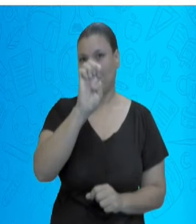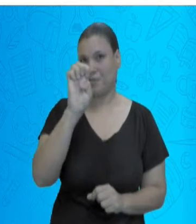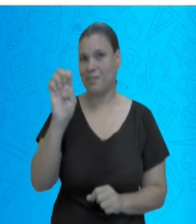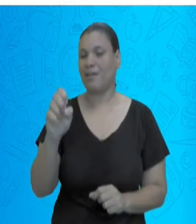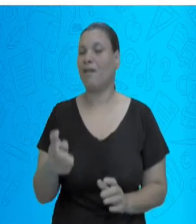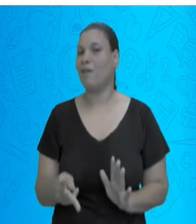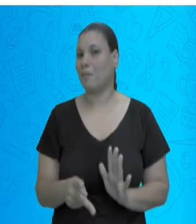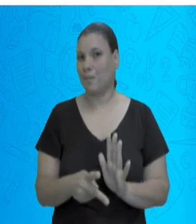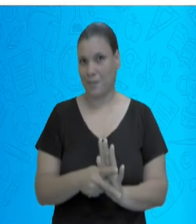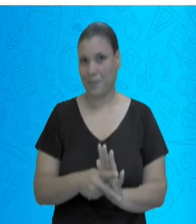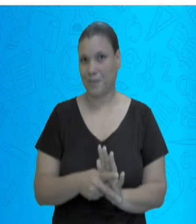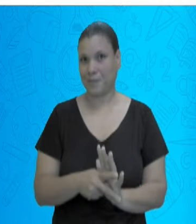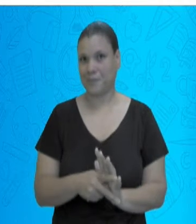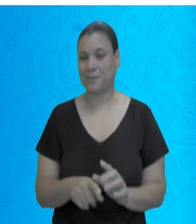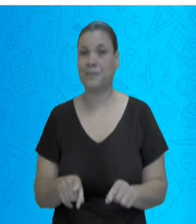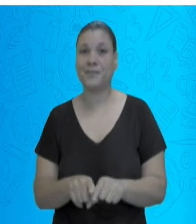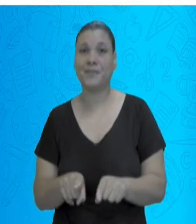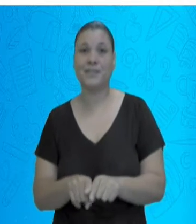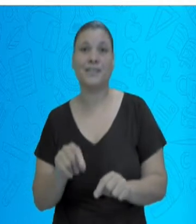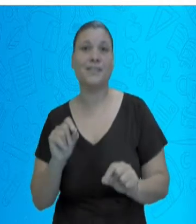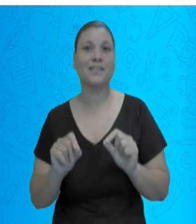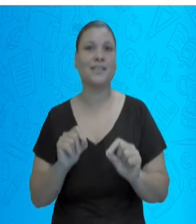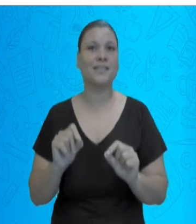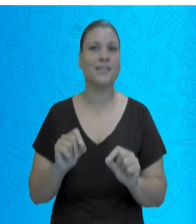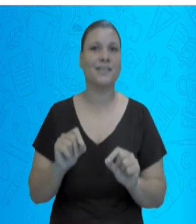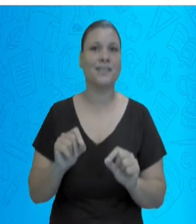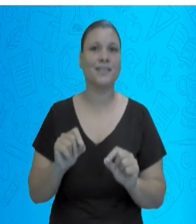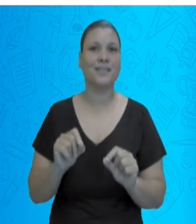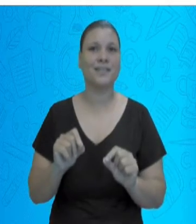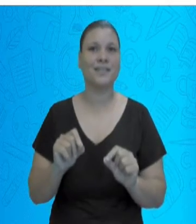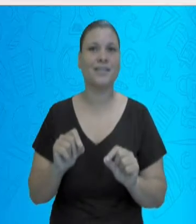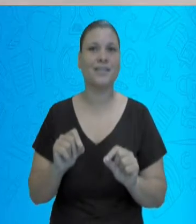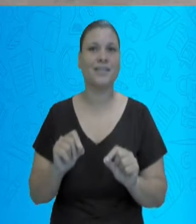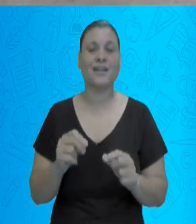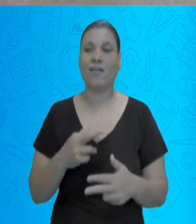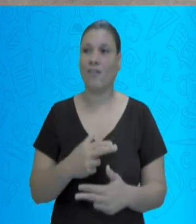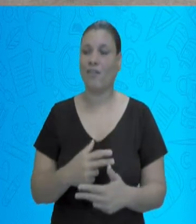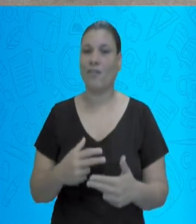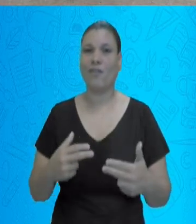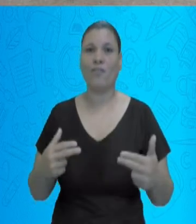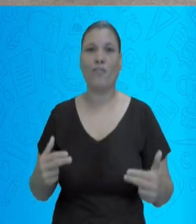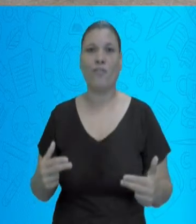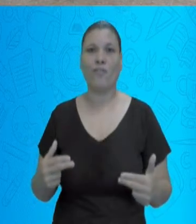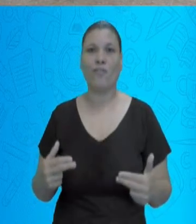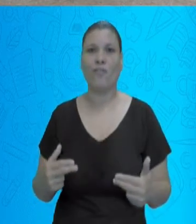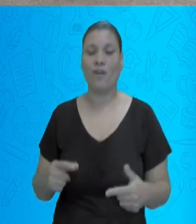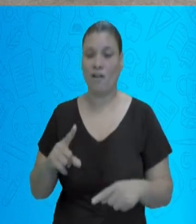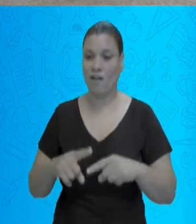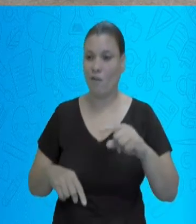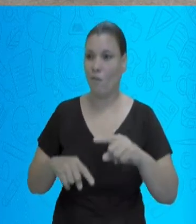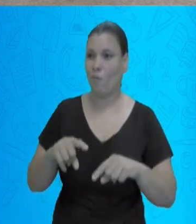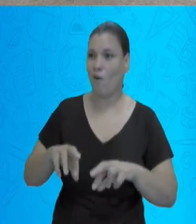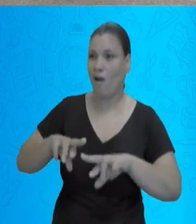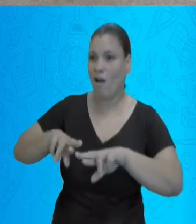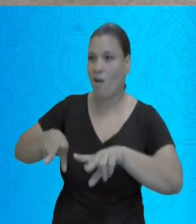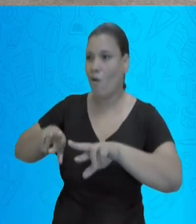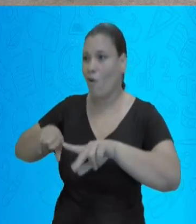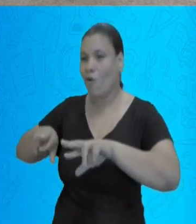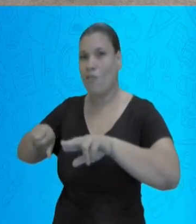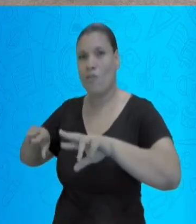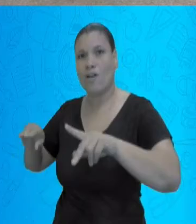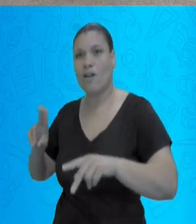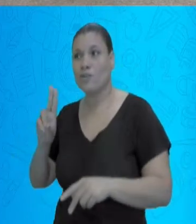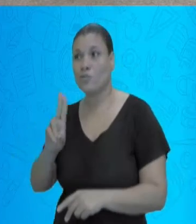cadeia produtiva desse artigo genuinamente brasileiro. Então, às vezes, a gente não sabe como